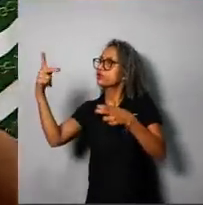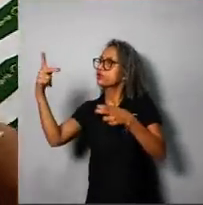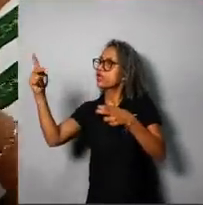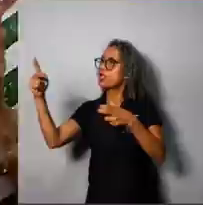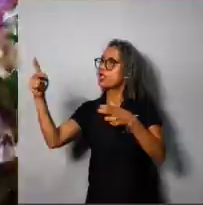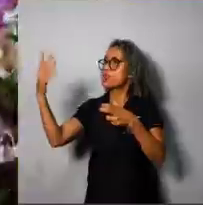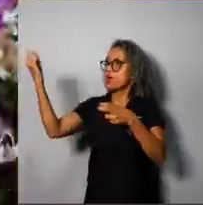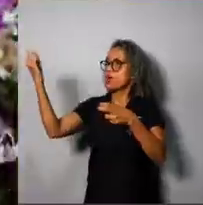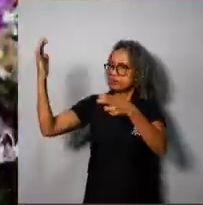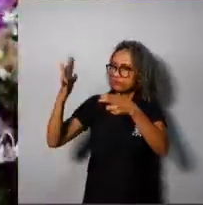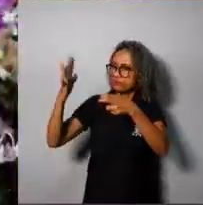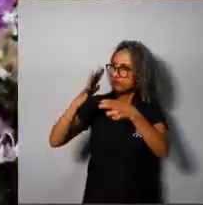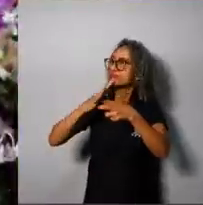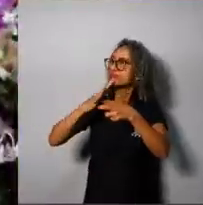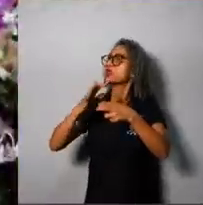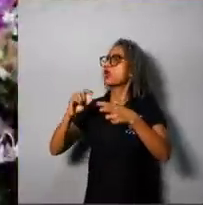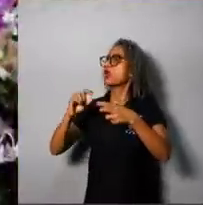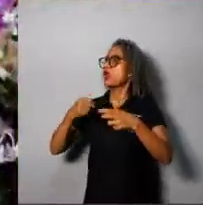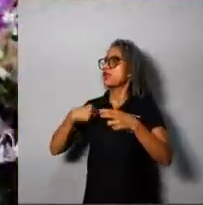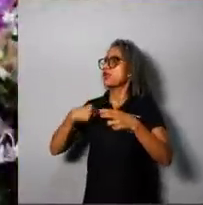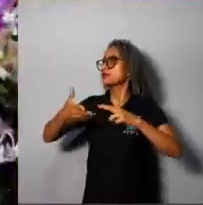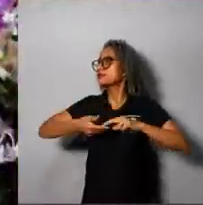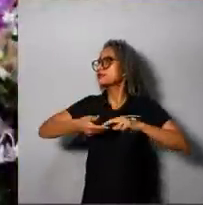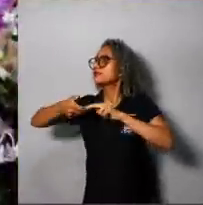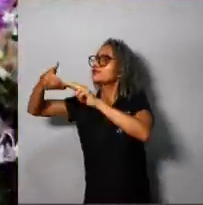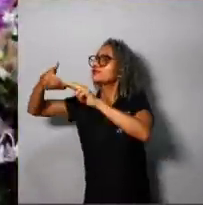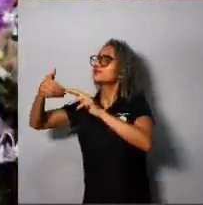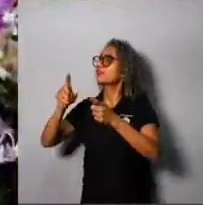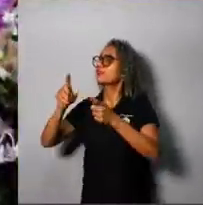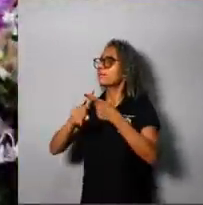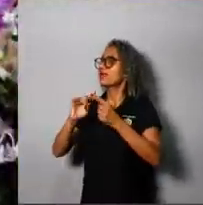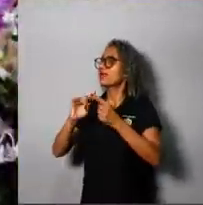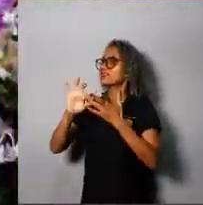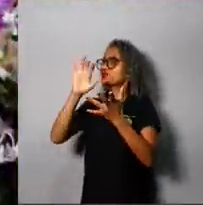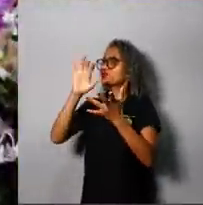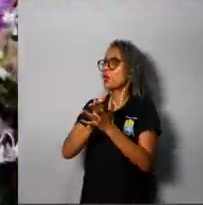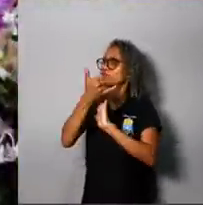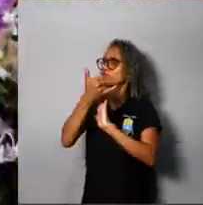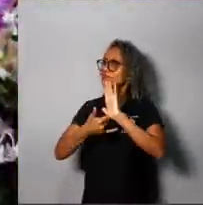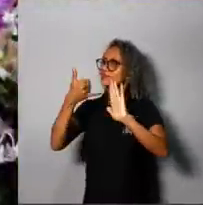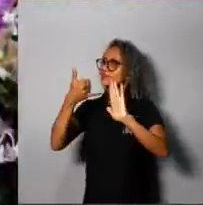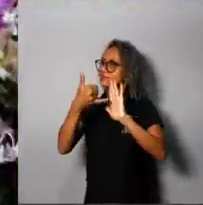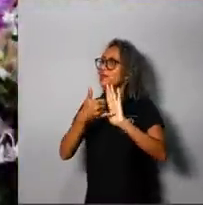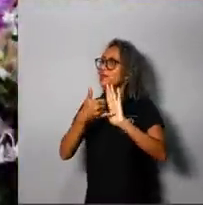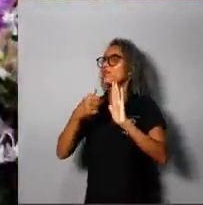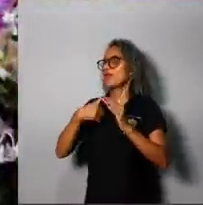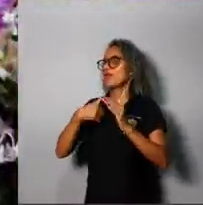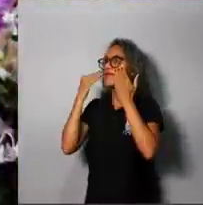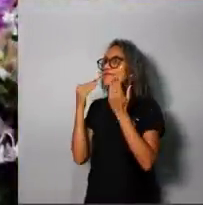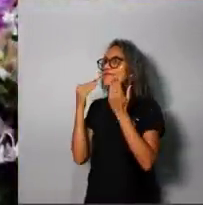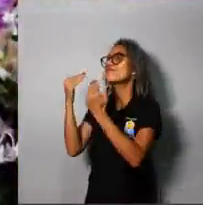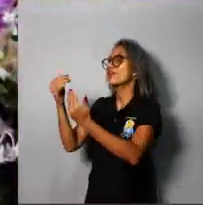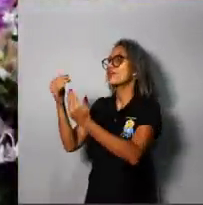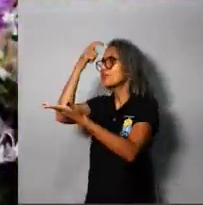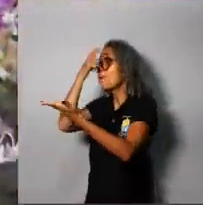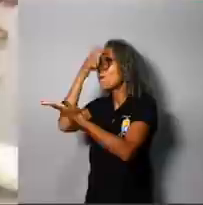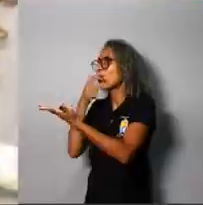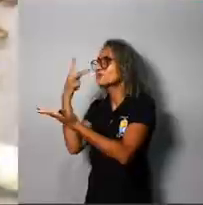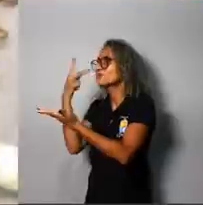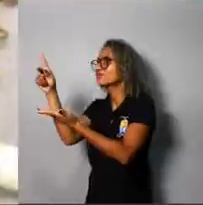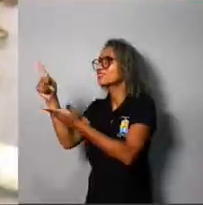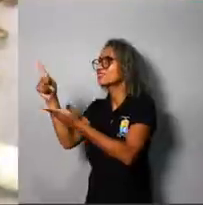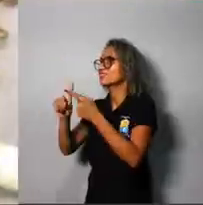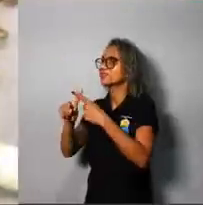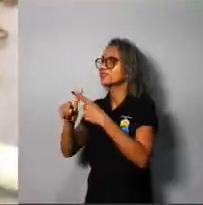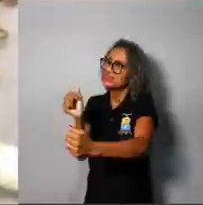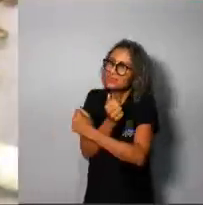São José, poderei finalmente ver o teu rosto abraçar teu Filho Jesus